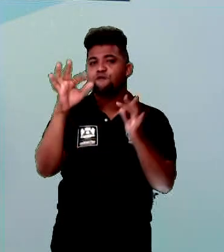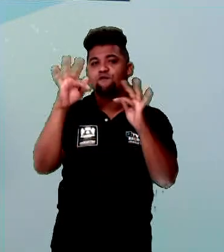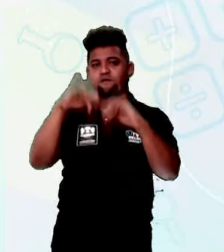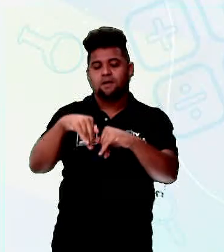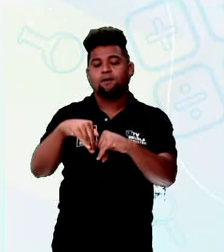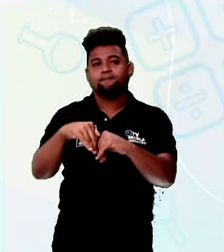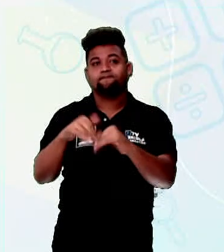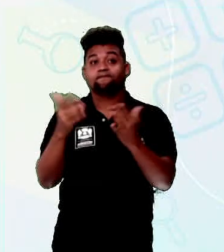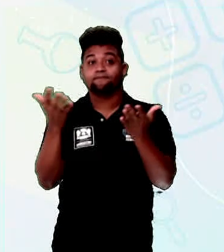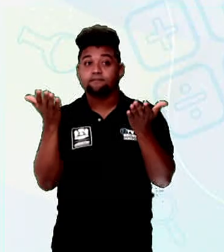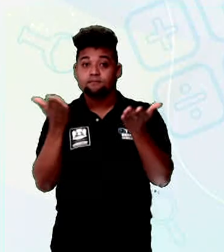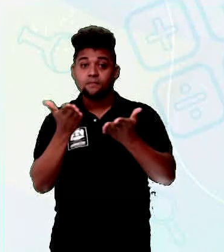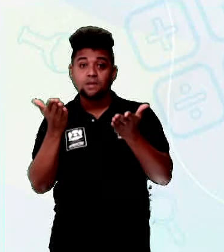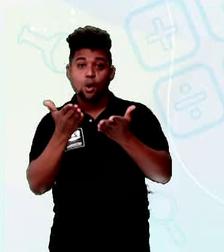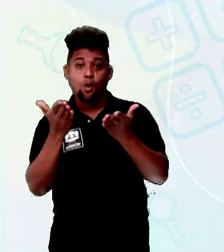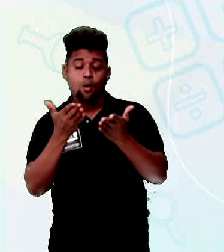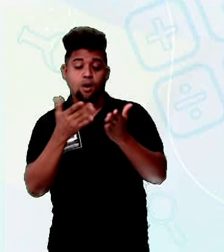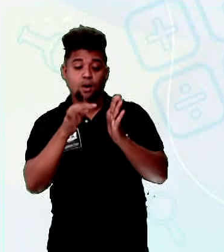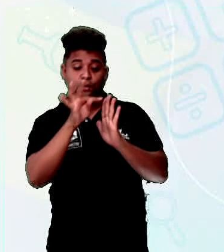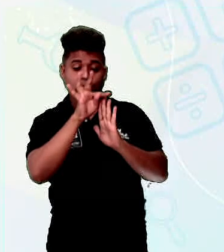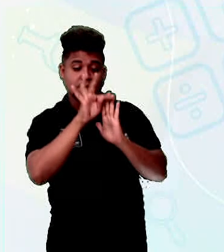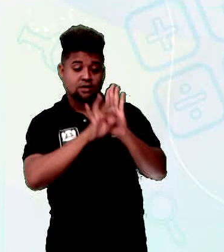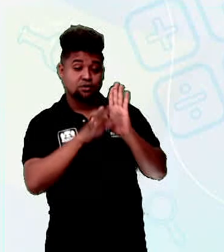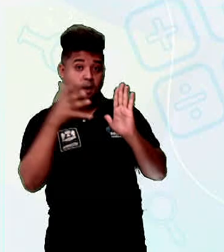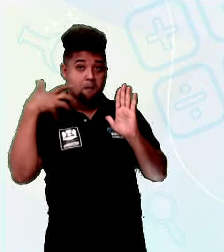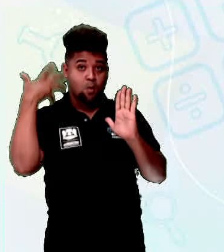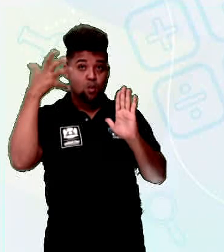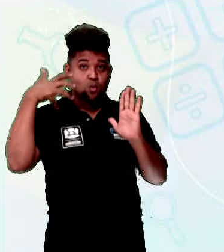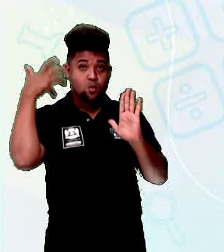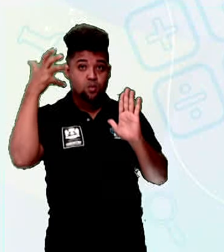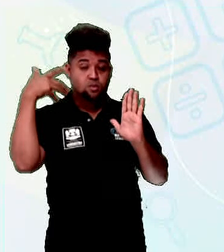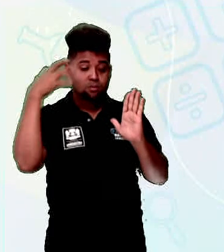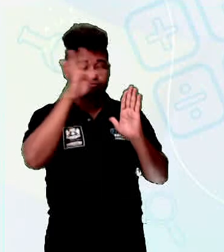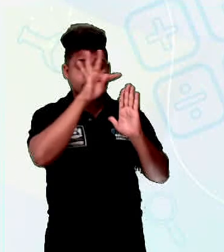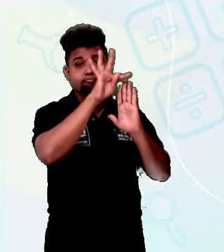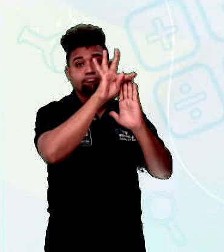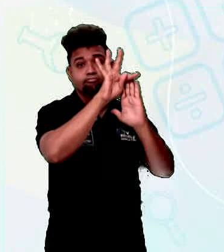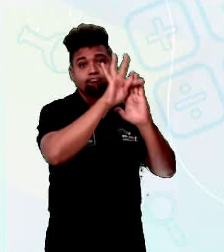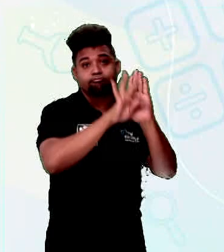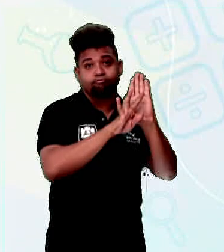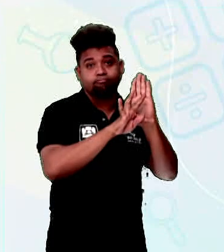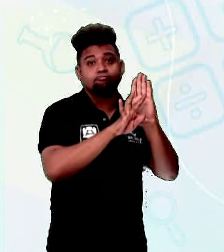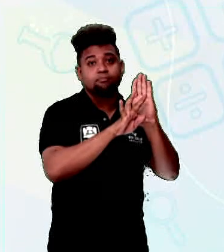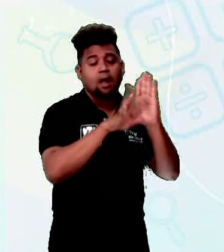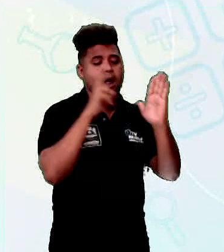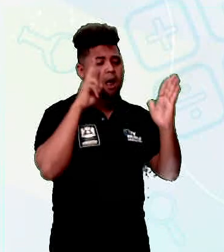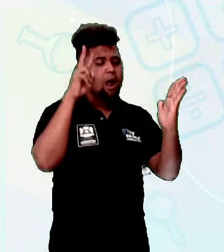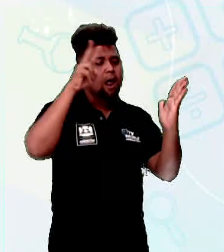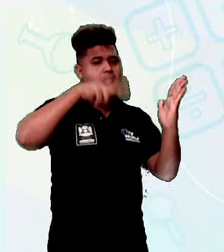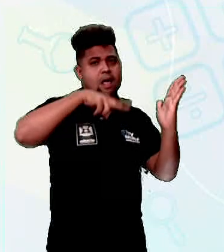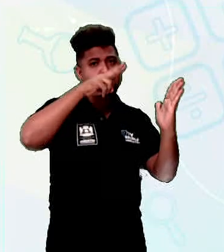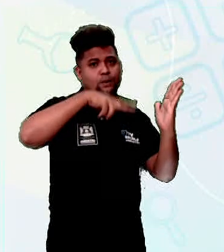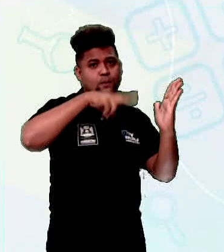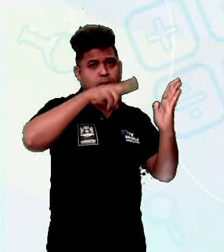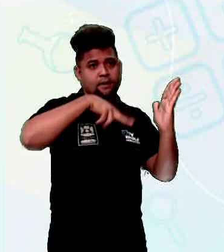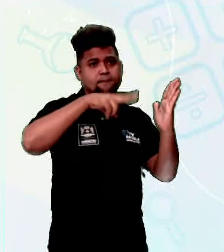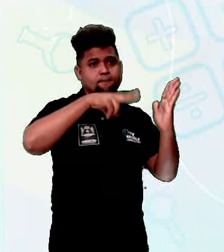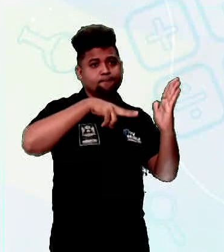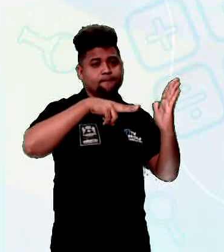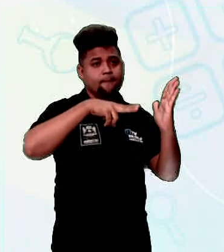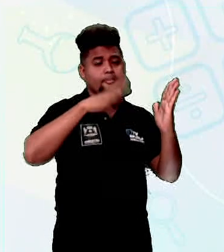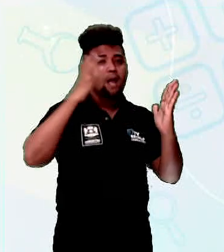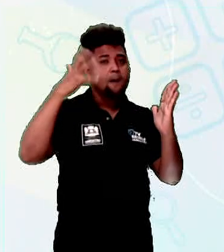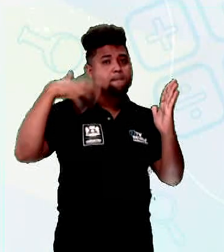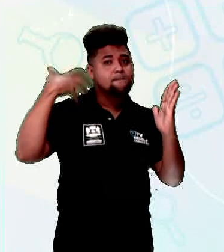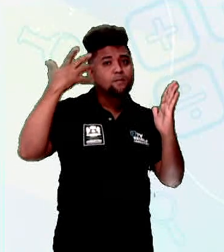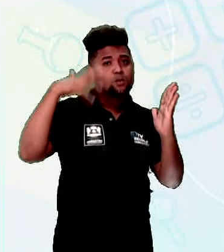trouxe a música, o texto da música, para que a gente possa fazer uma leitura corrida. A música se